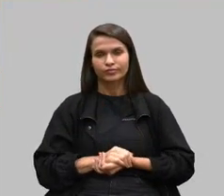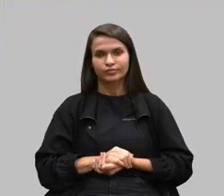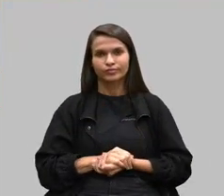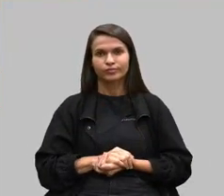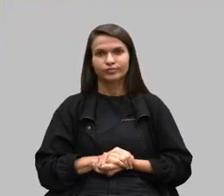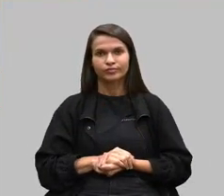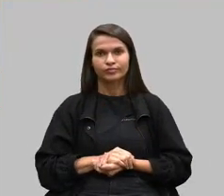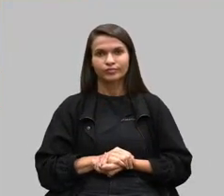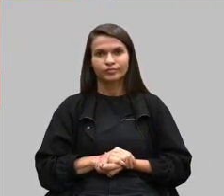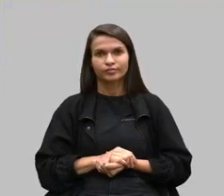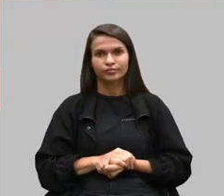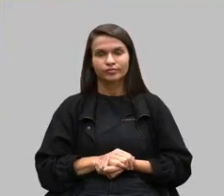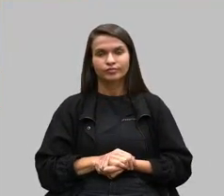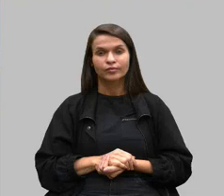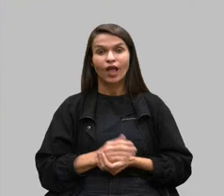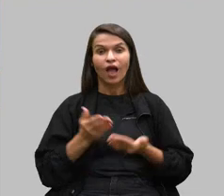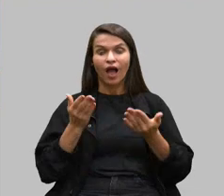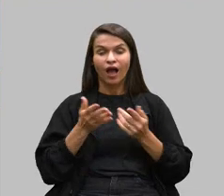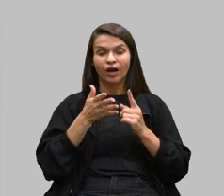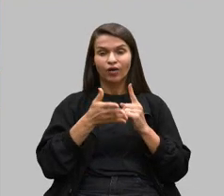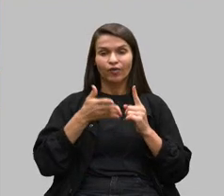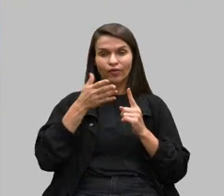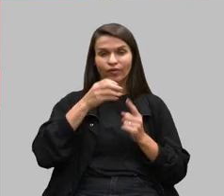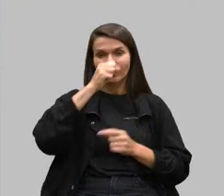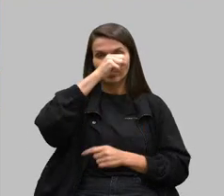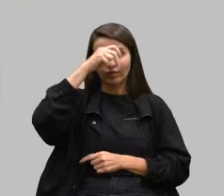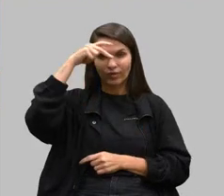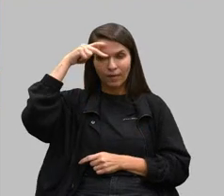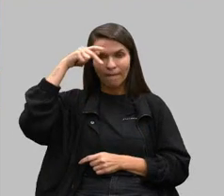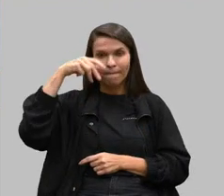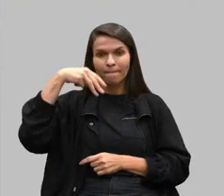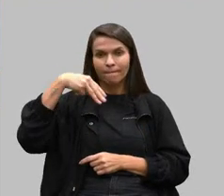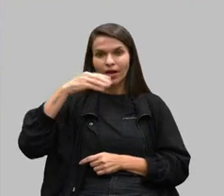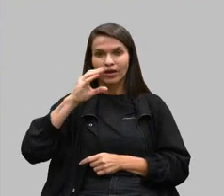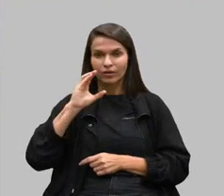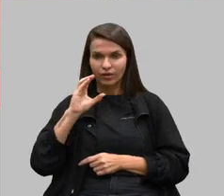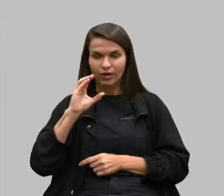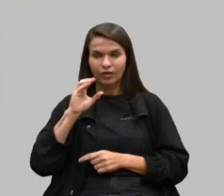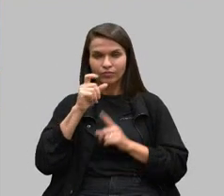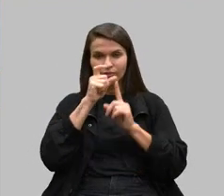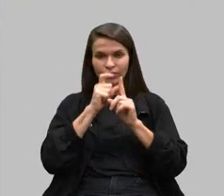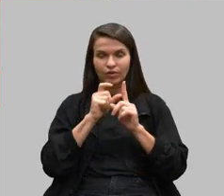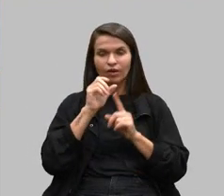iniciativa ouviremos o prefeito de Mário Campos Anderson